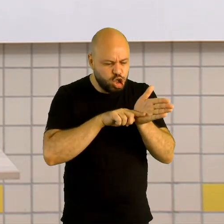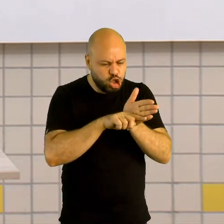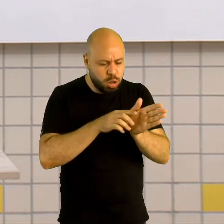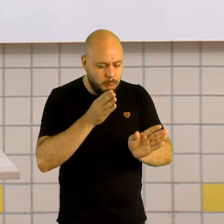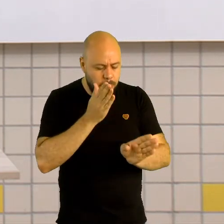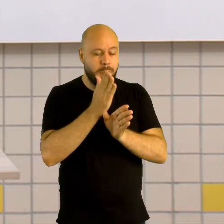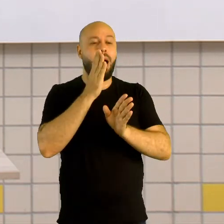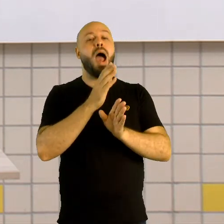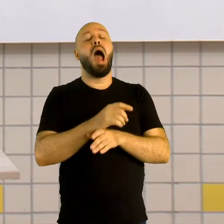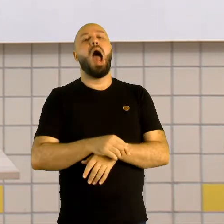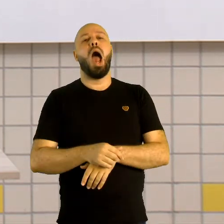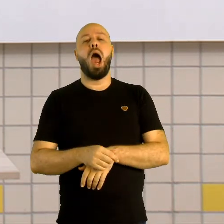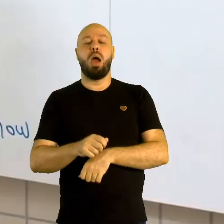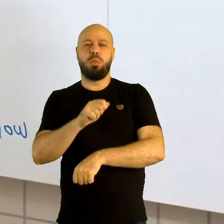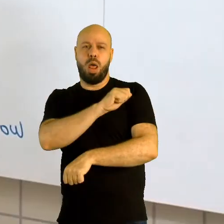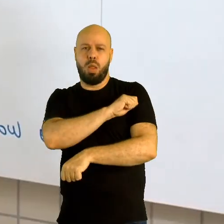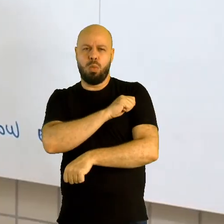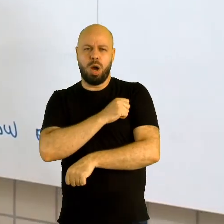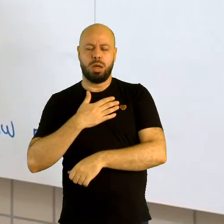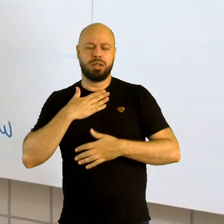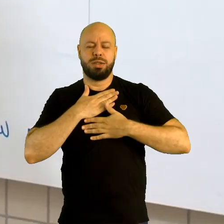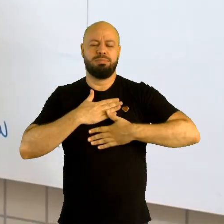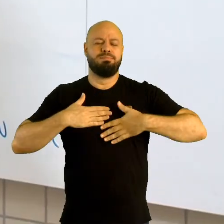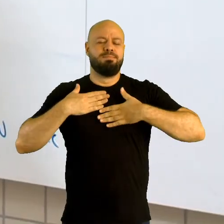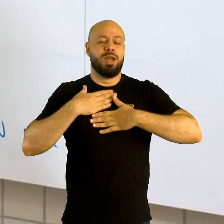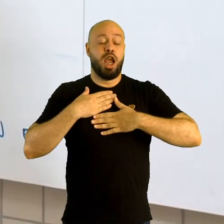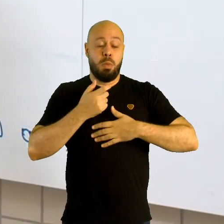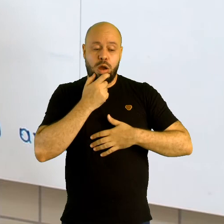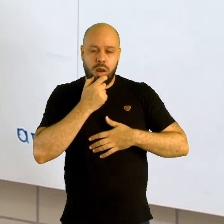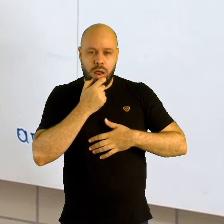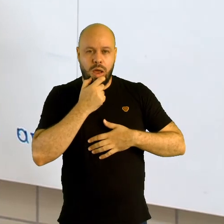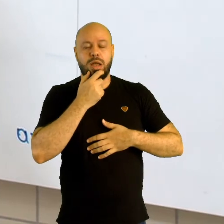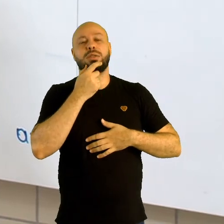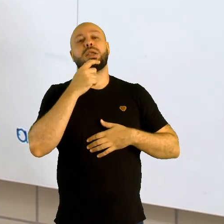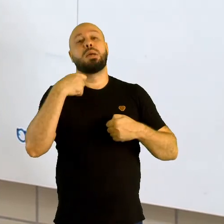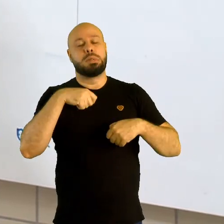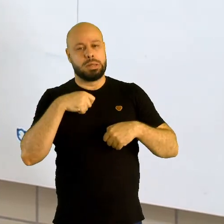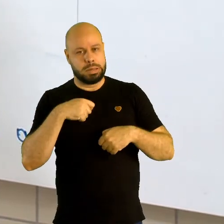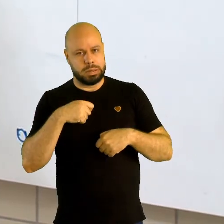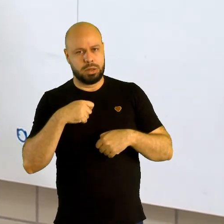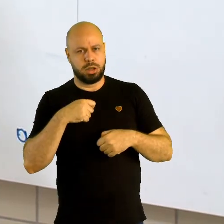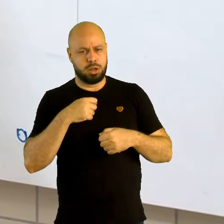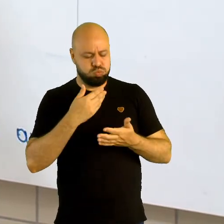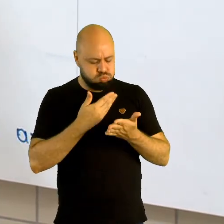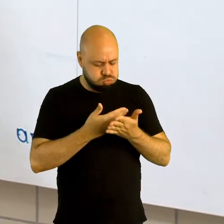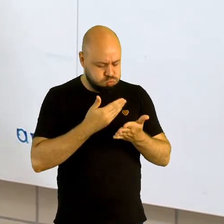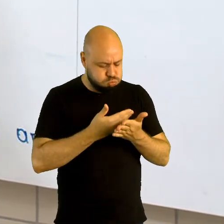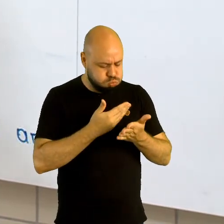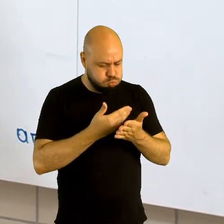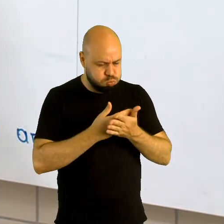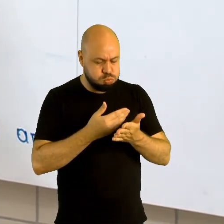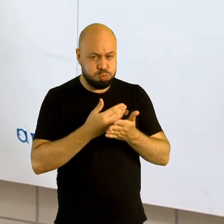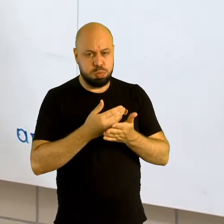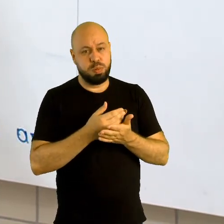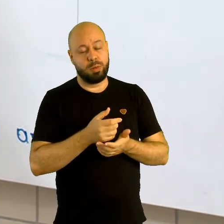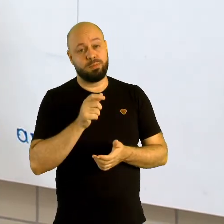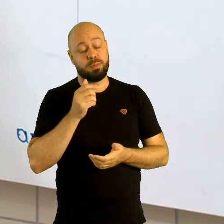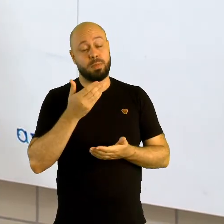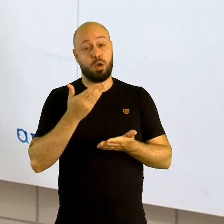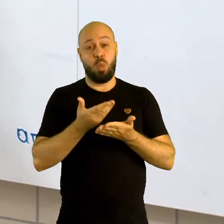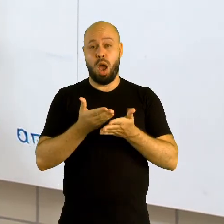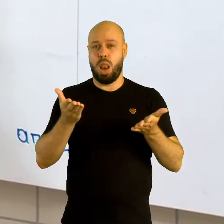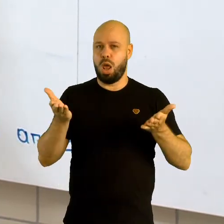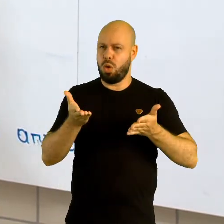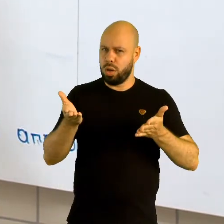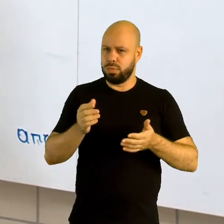aluno que gosta de inglês, não deixa de estudar, ok? Essa nossa terceira aula, nós